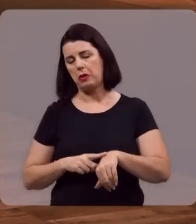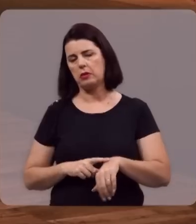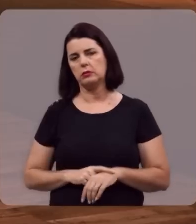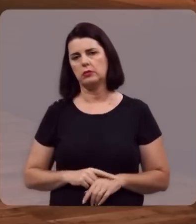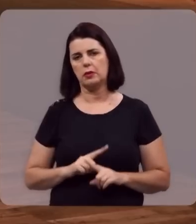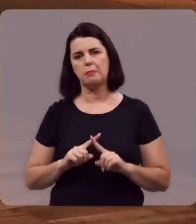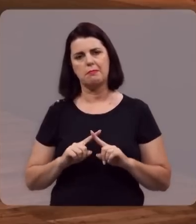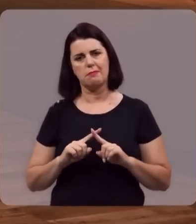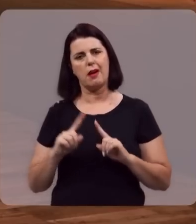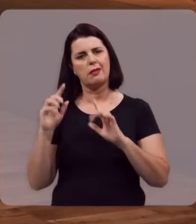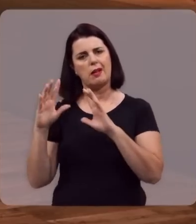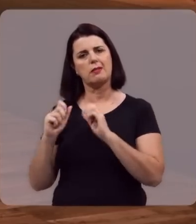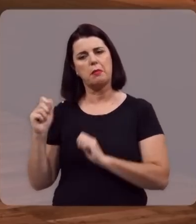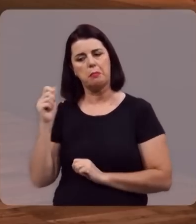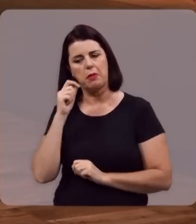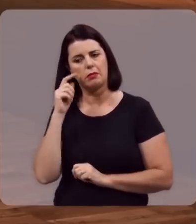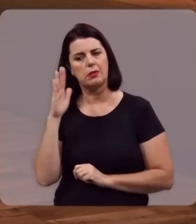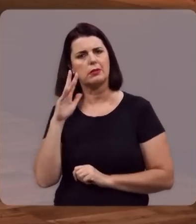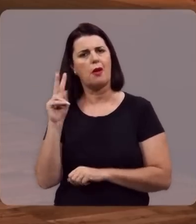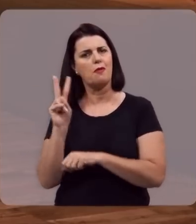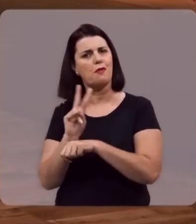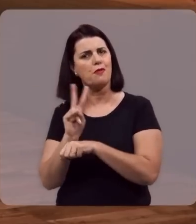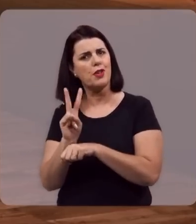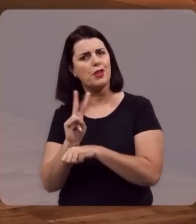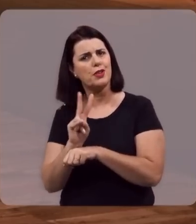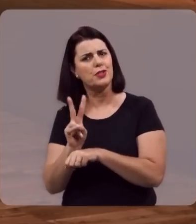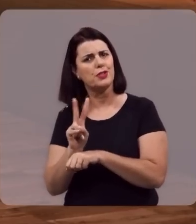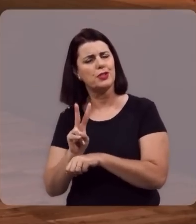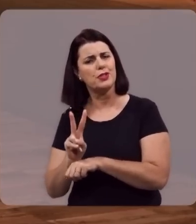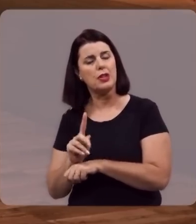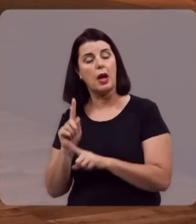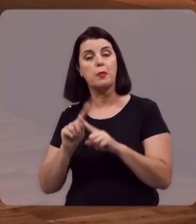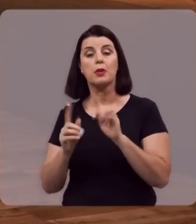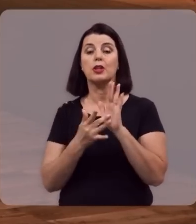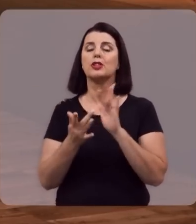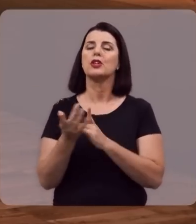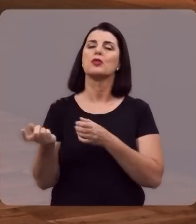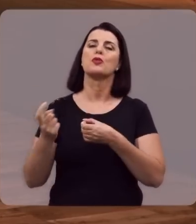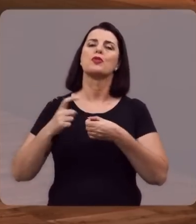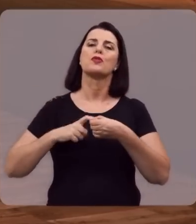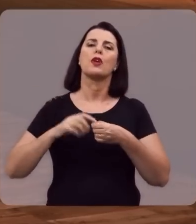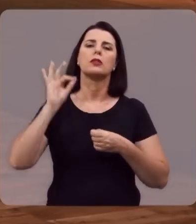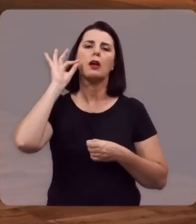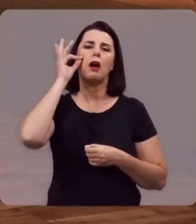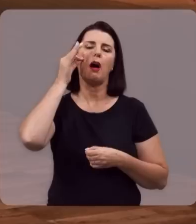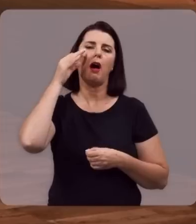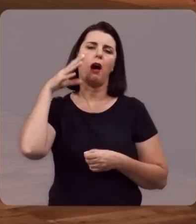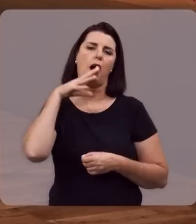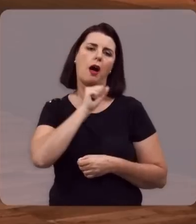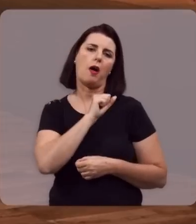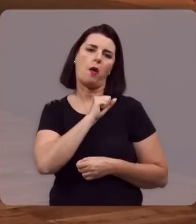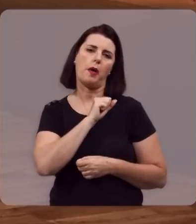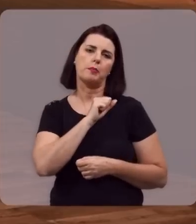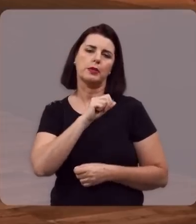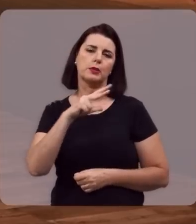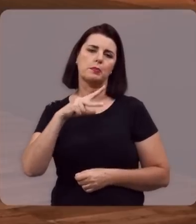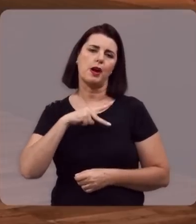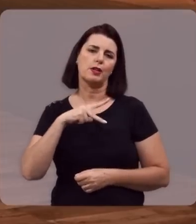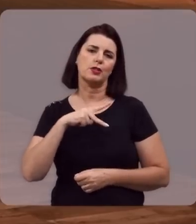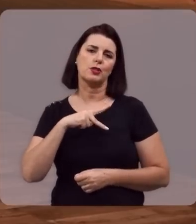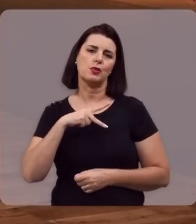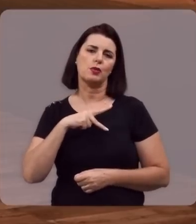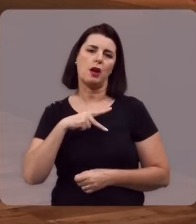hora, mas recebemos um alerta: vigiai, vigiai, porque a vinda de Jesus será breve, será